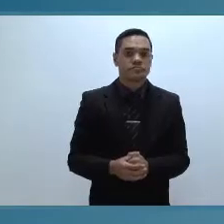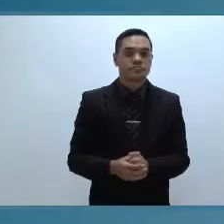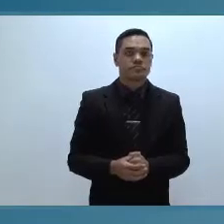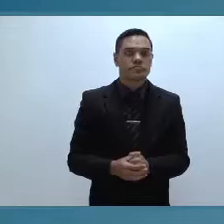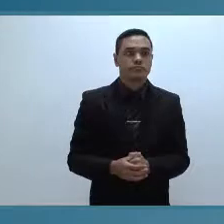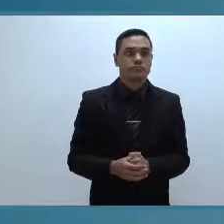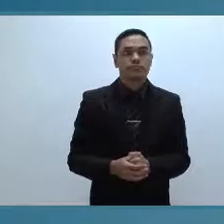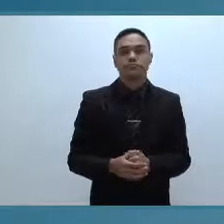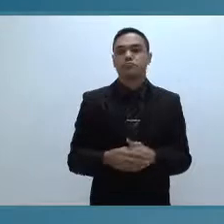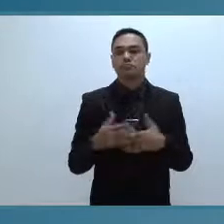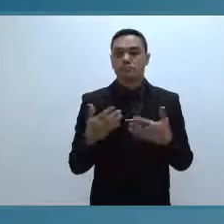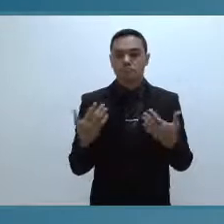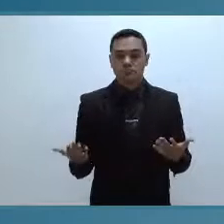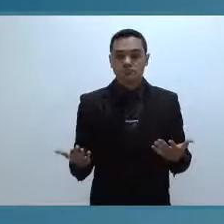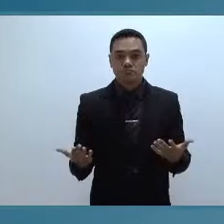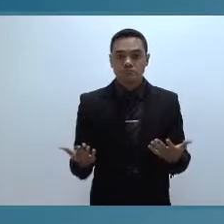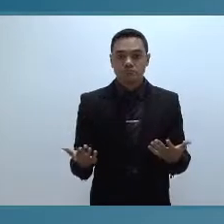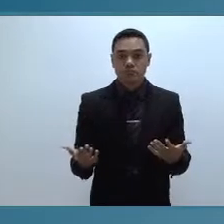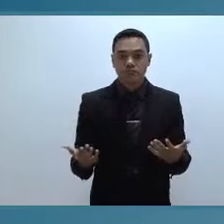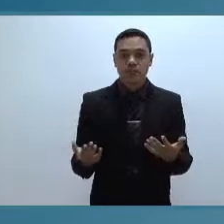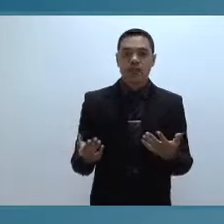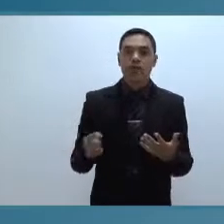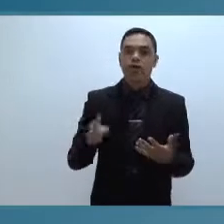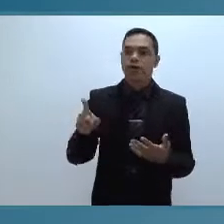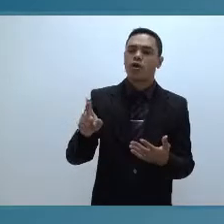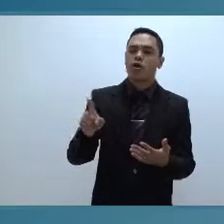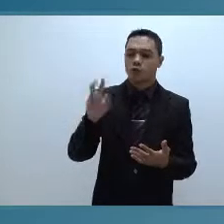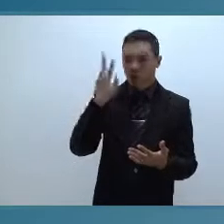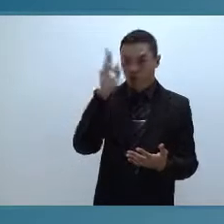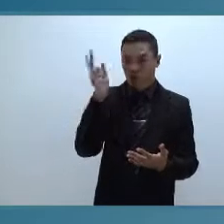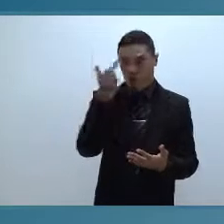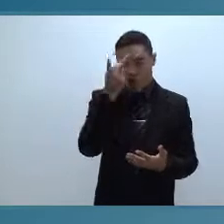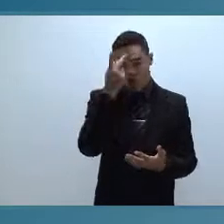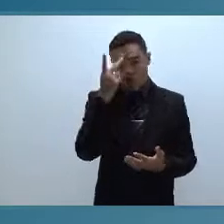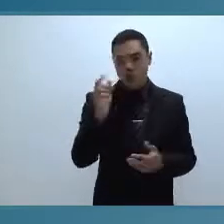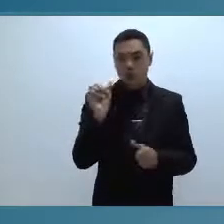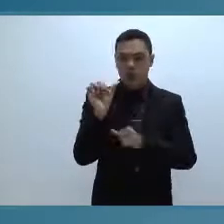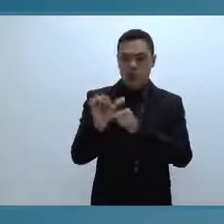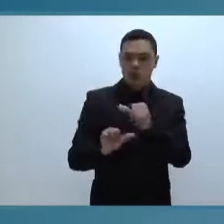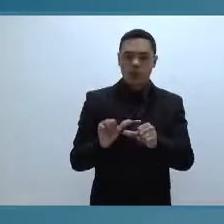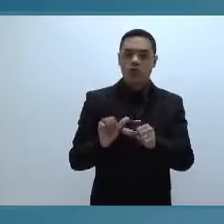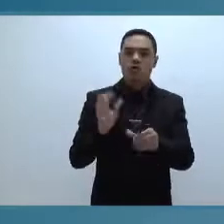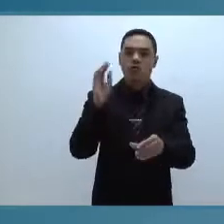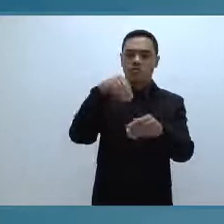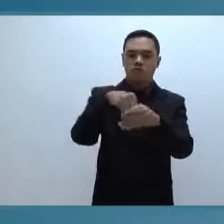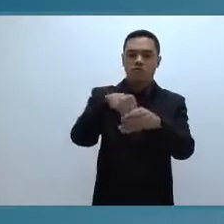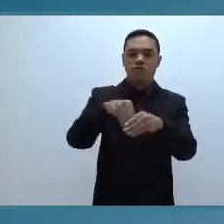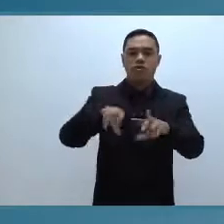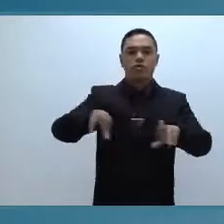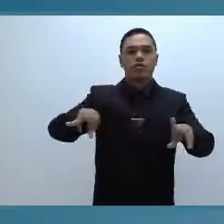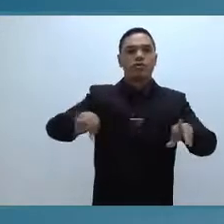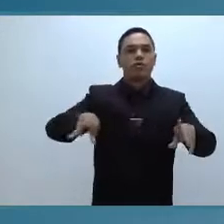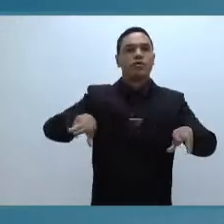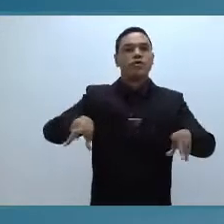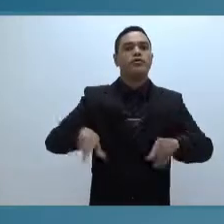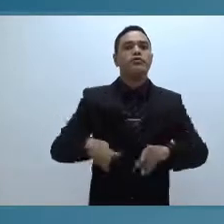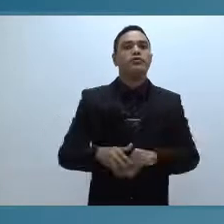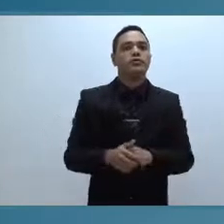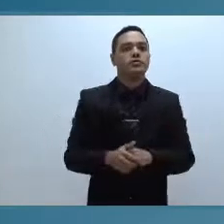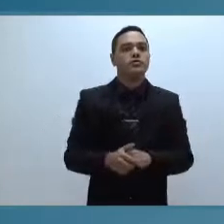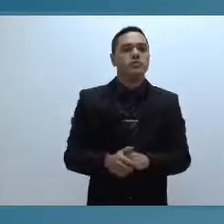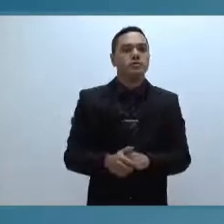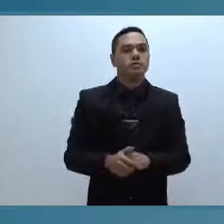reflui o entendimento anterior e converge ao voto dado pelo eminente desembargador Constantino Guerreiro, que se manifesta